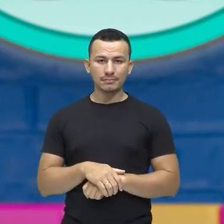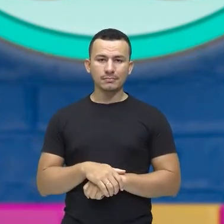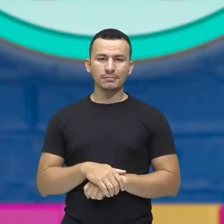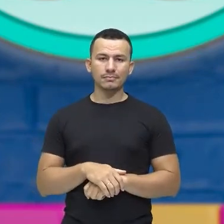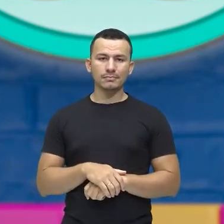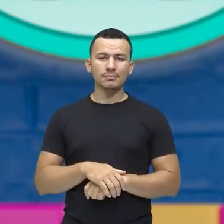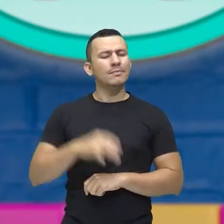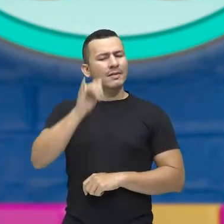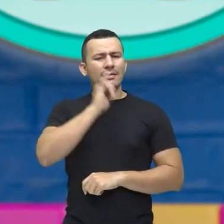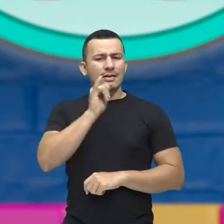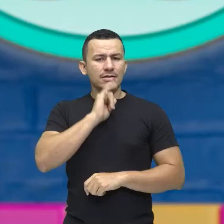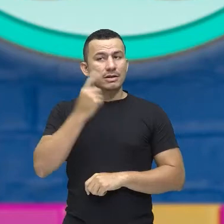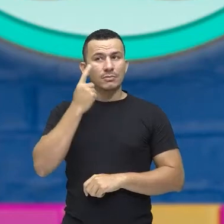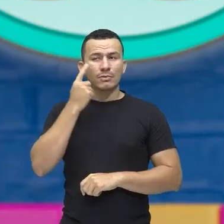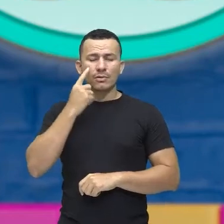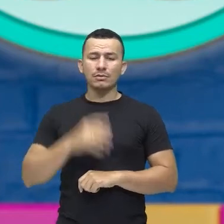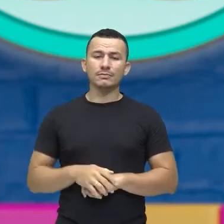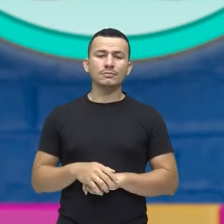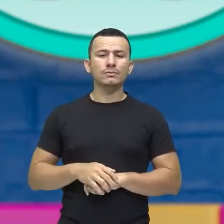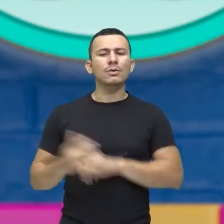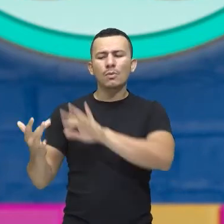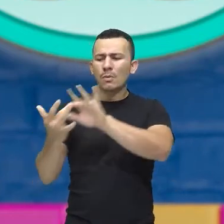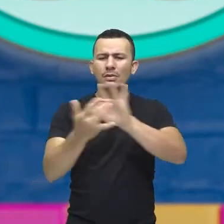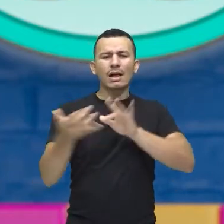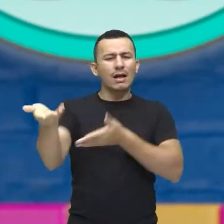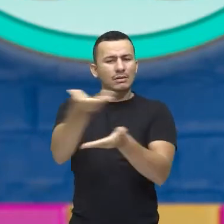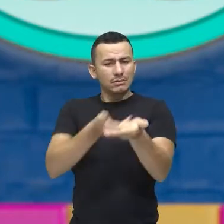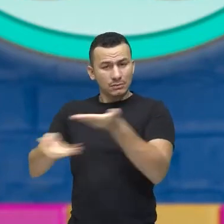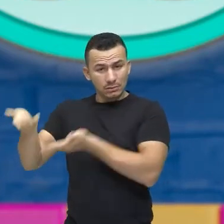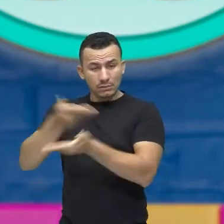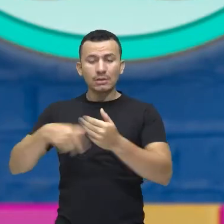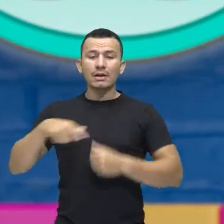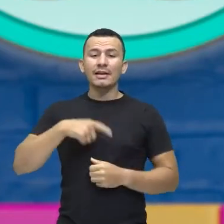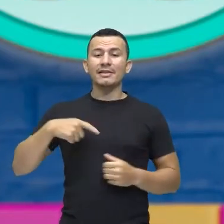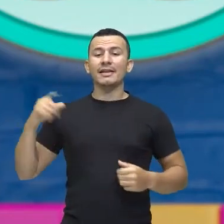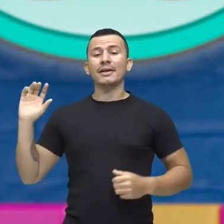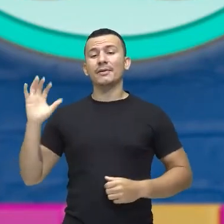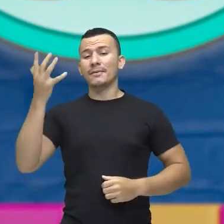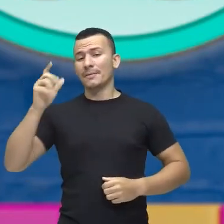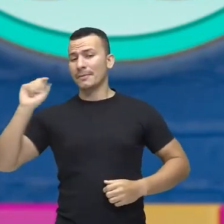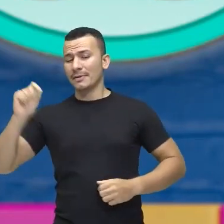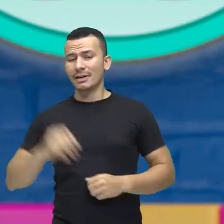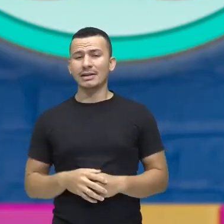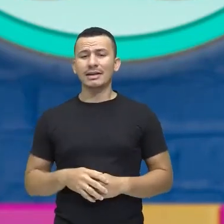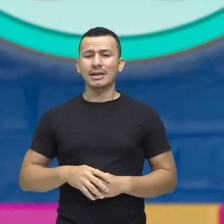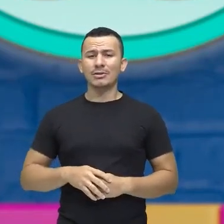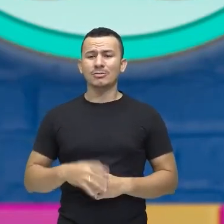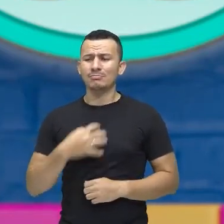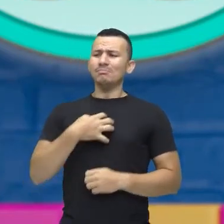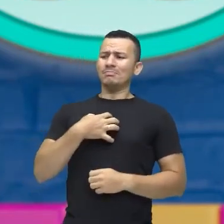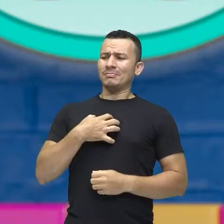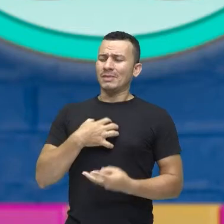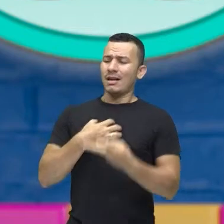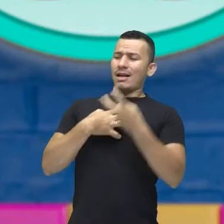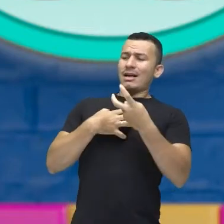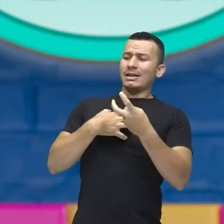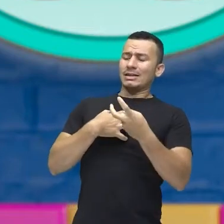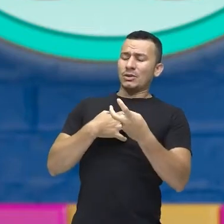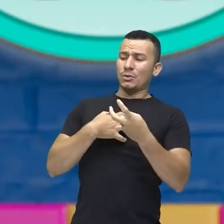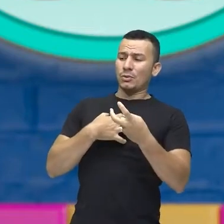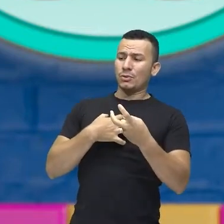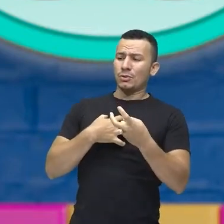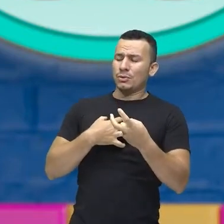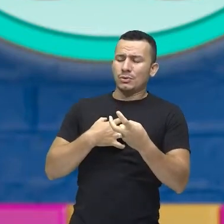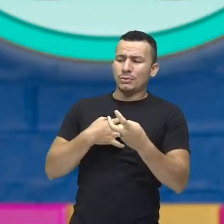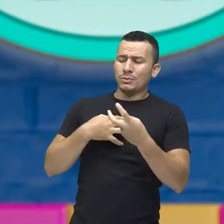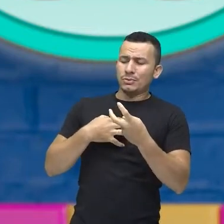Um exemplo muito prático, nas nossas relações, às vezes acontecem situações que a gente não gostaria de vivenciar, que a gente sabe que não é o que a gente